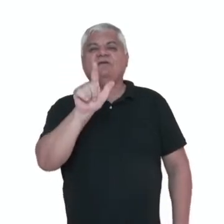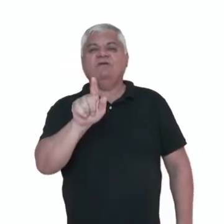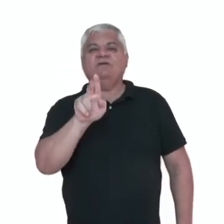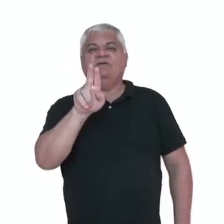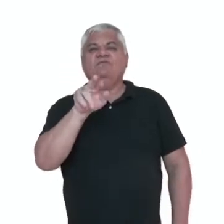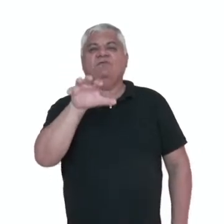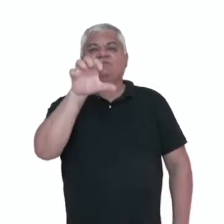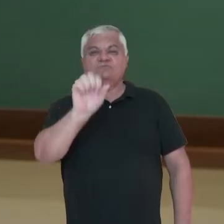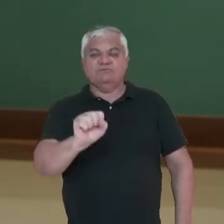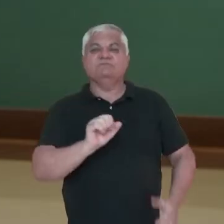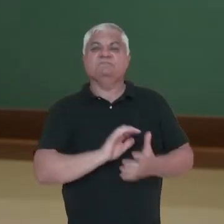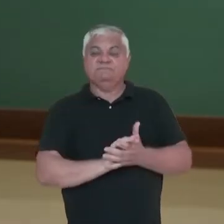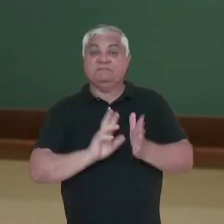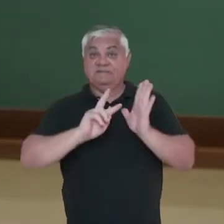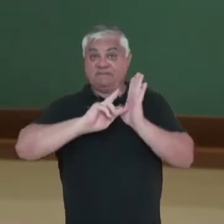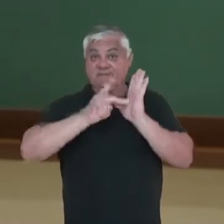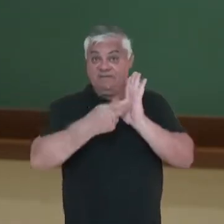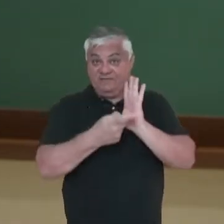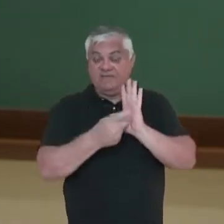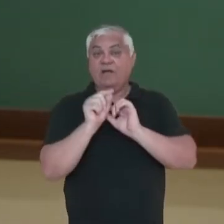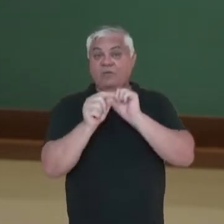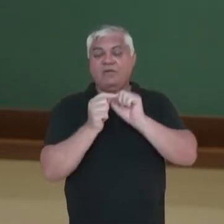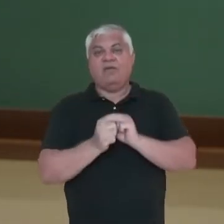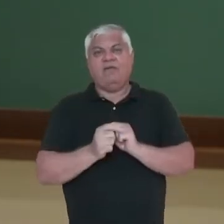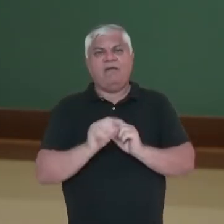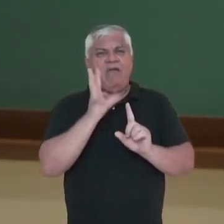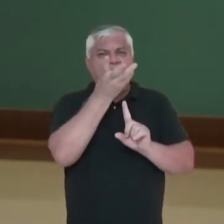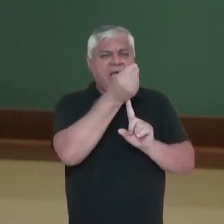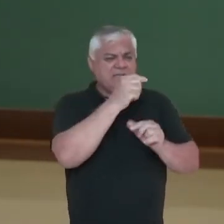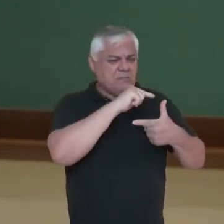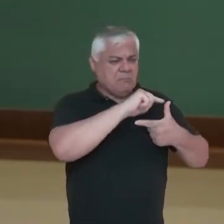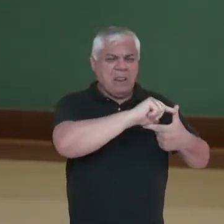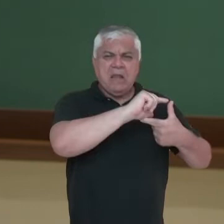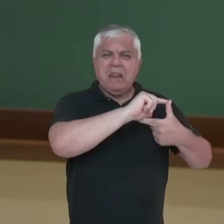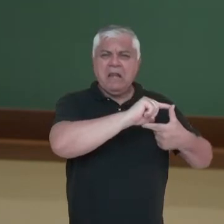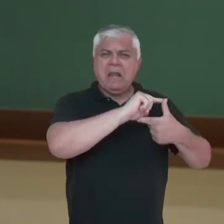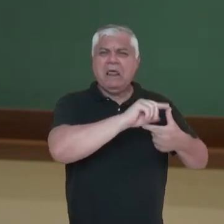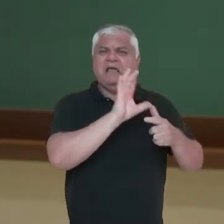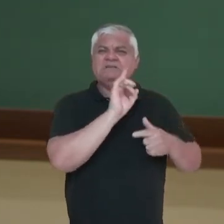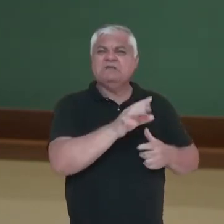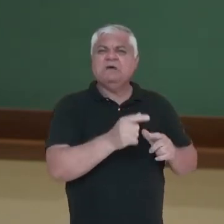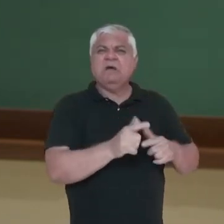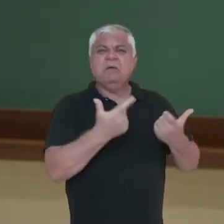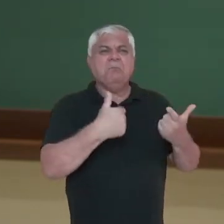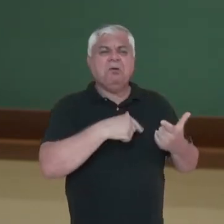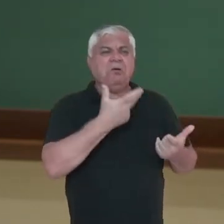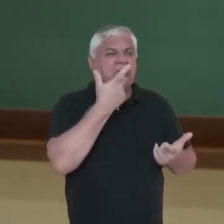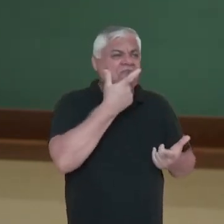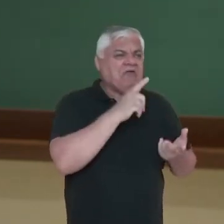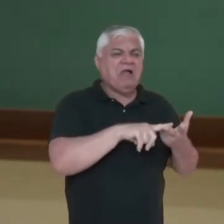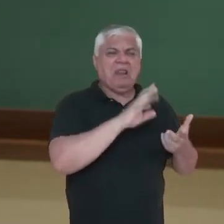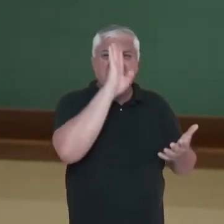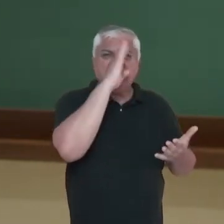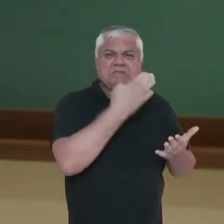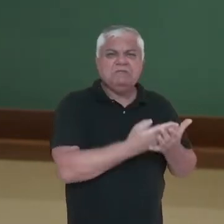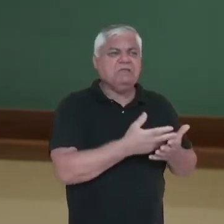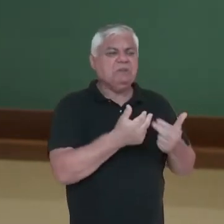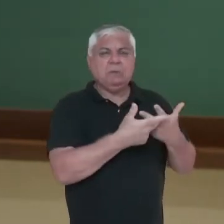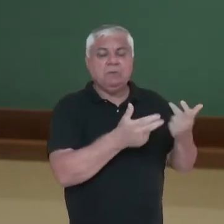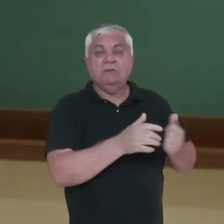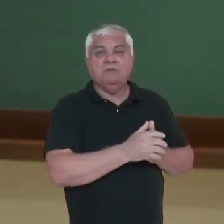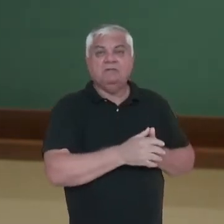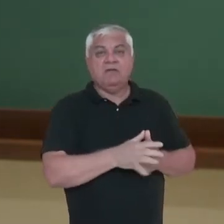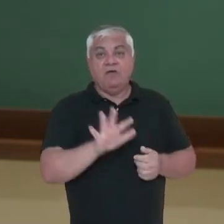citações o senhor eu vou seja com marketing tradicional tio manifestam documento que você fala no que você acredita o fluxo que era